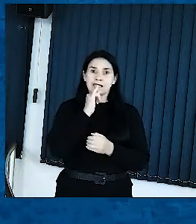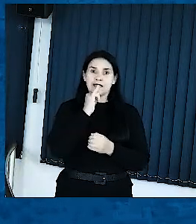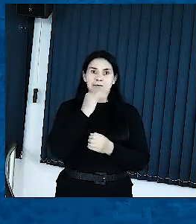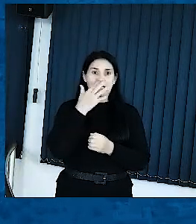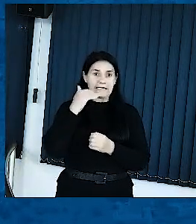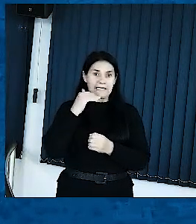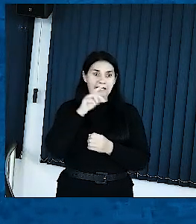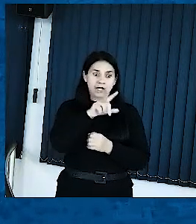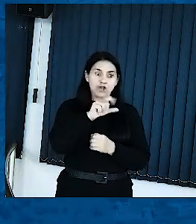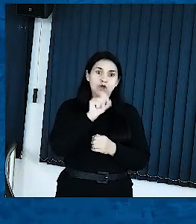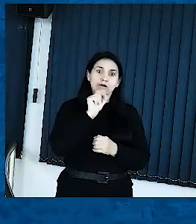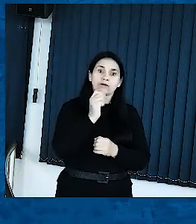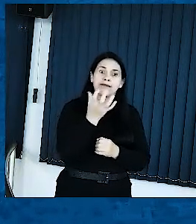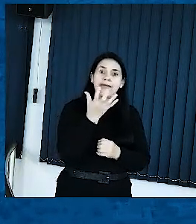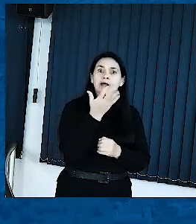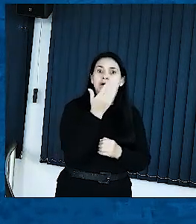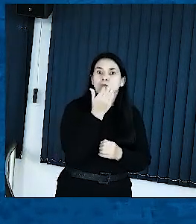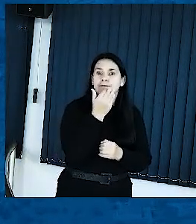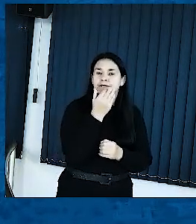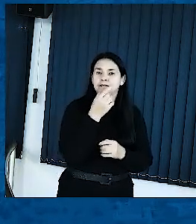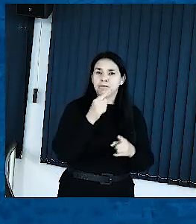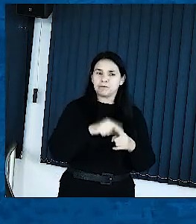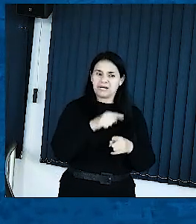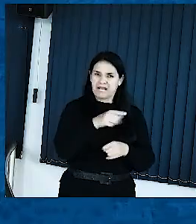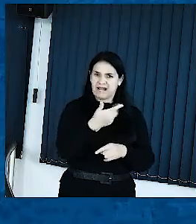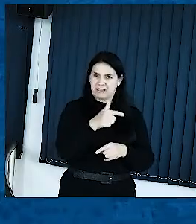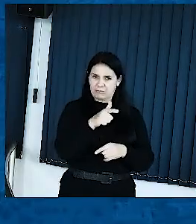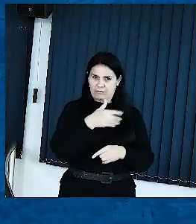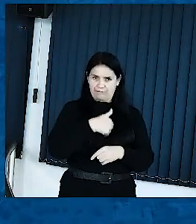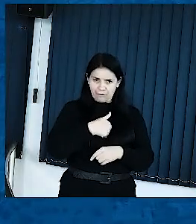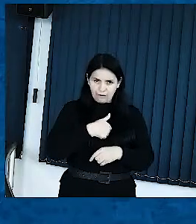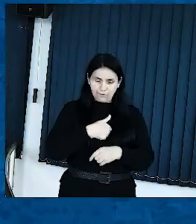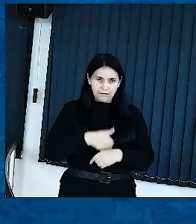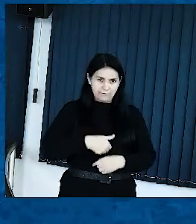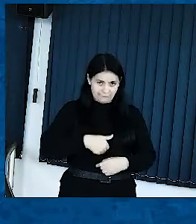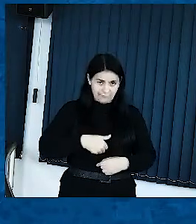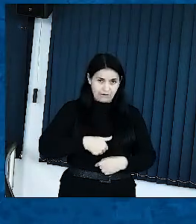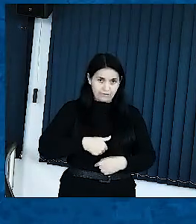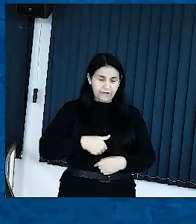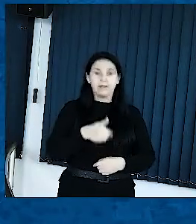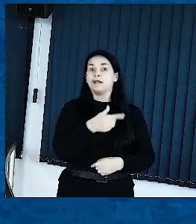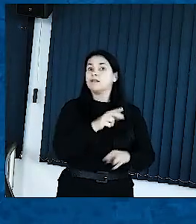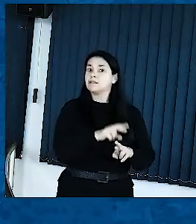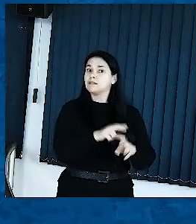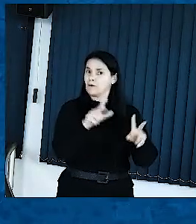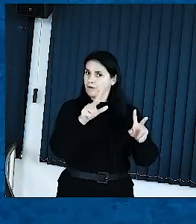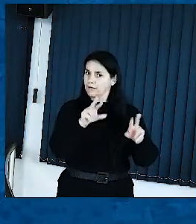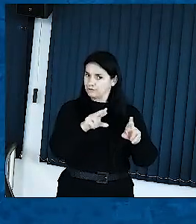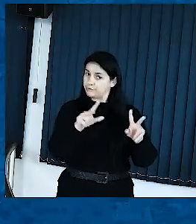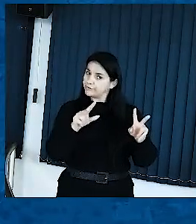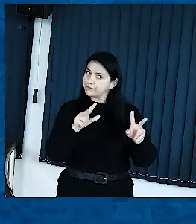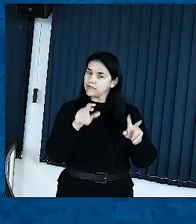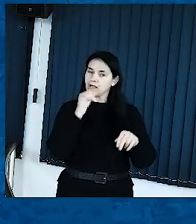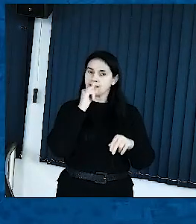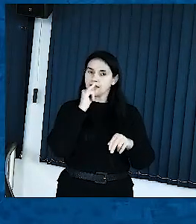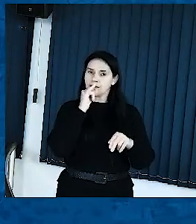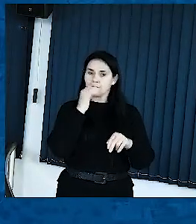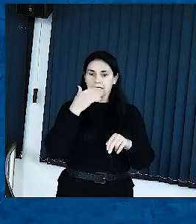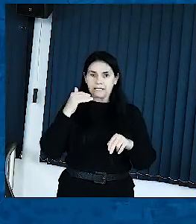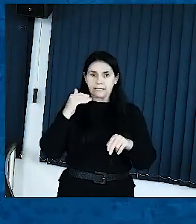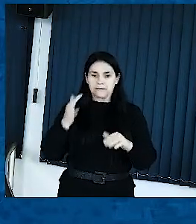Seletividade alimentar não é porque ela não tem fome. A seletividade alimentar do autista, da